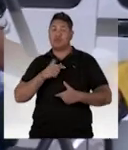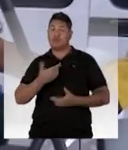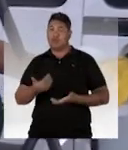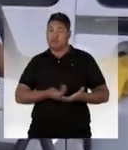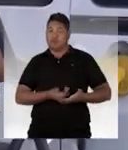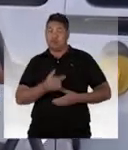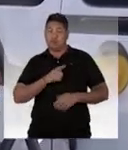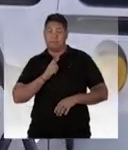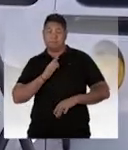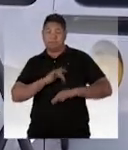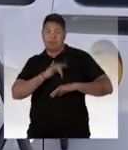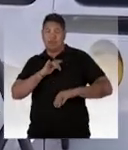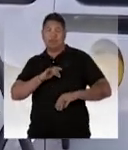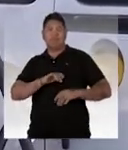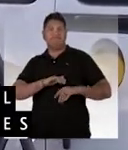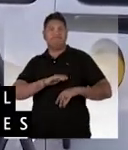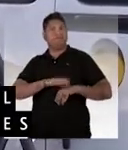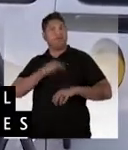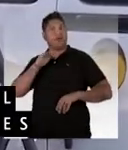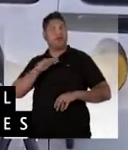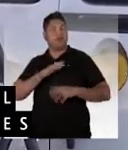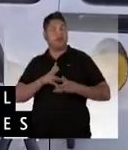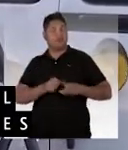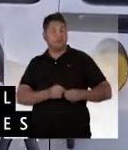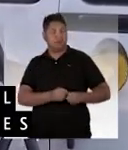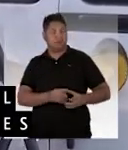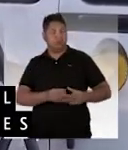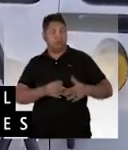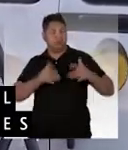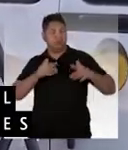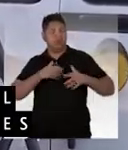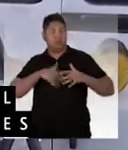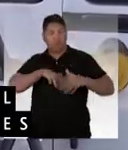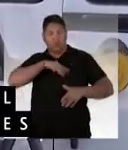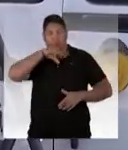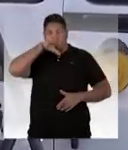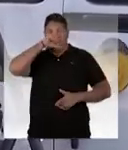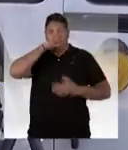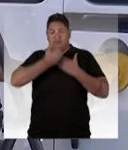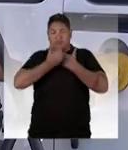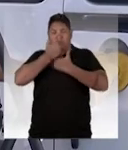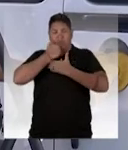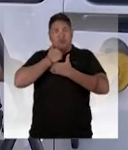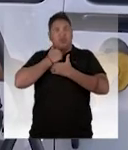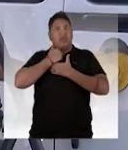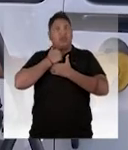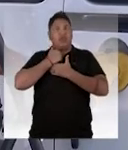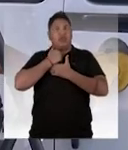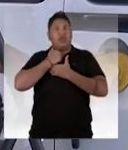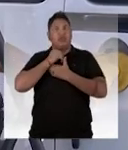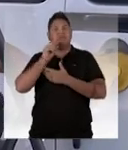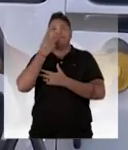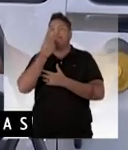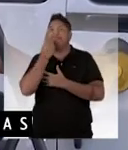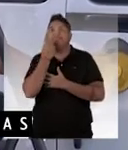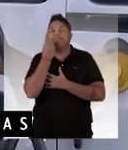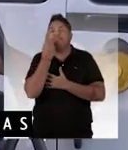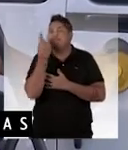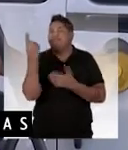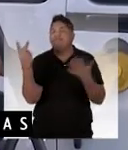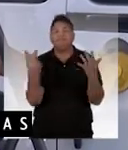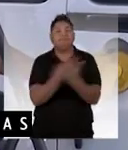fica mais exposto. Parte do combustível evapora. E esses gases poluentes que vão para a atmosfera,